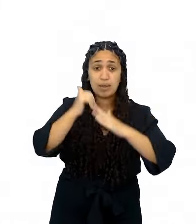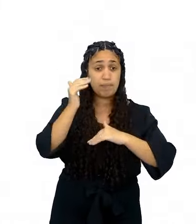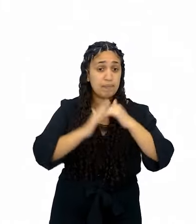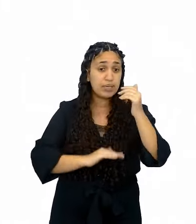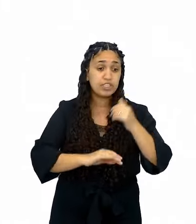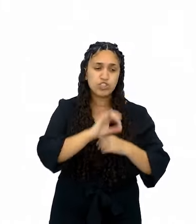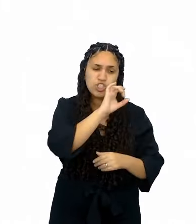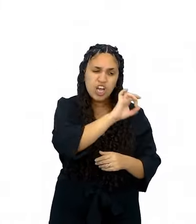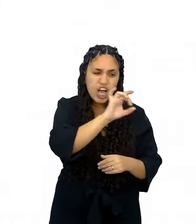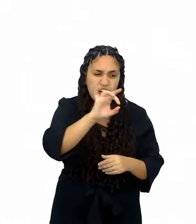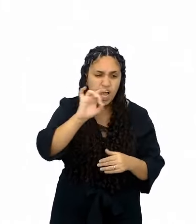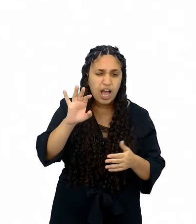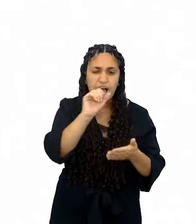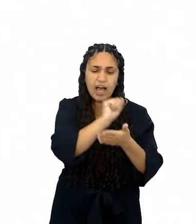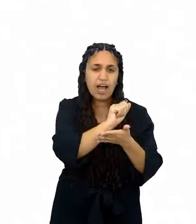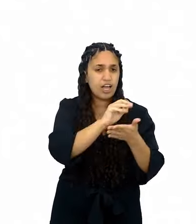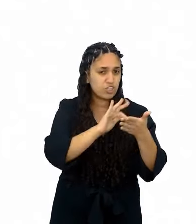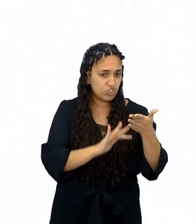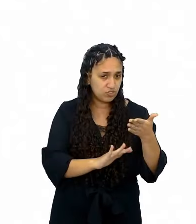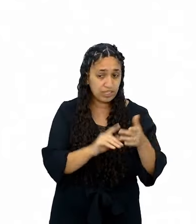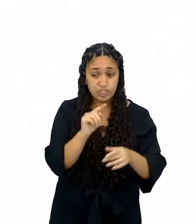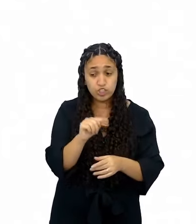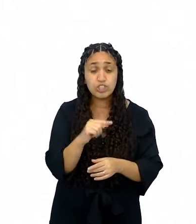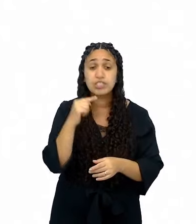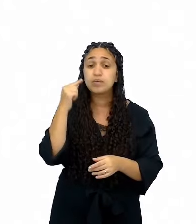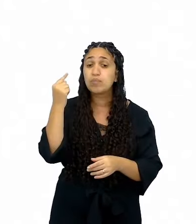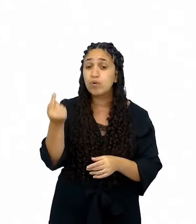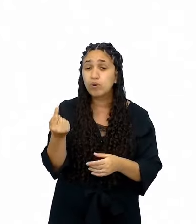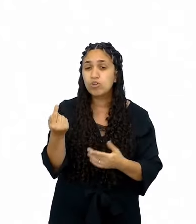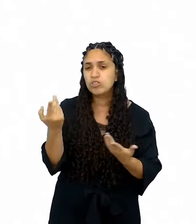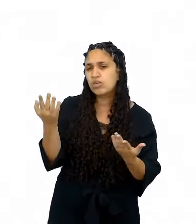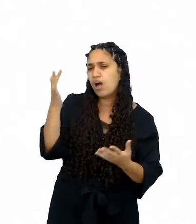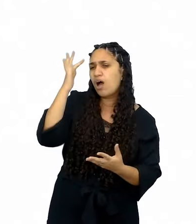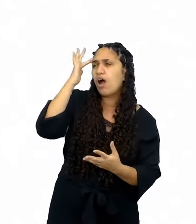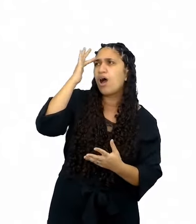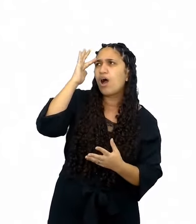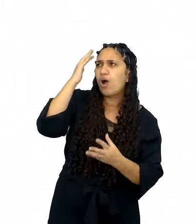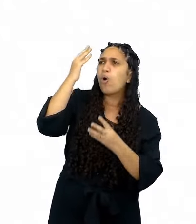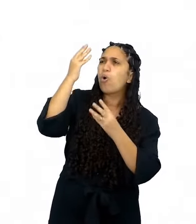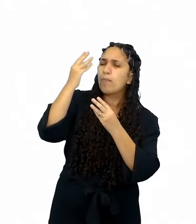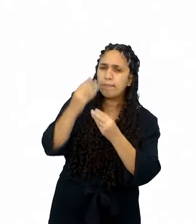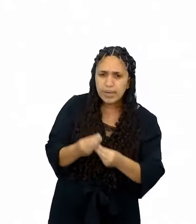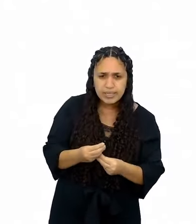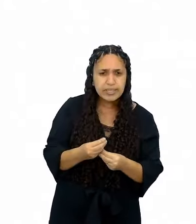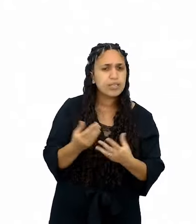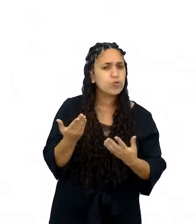comportamentos escritores implicados na elaboração de um resumo.